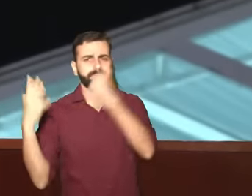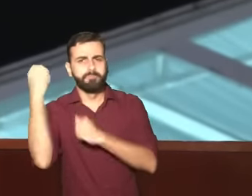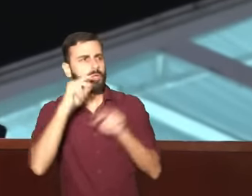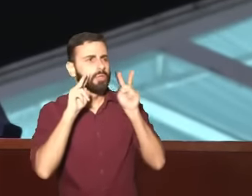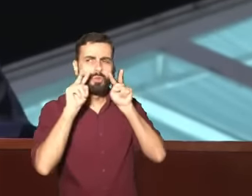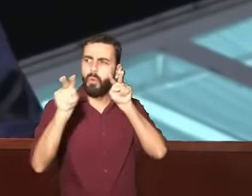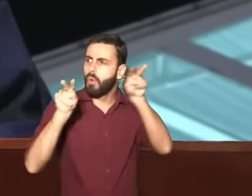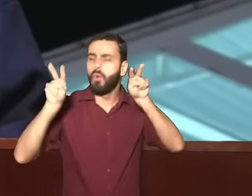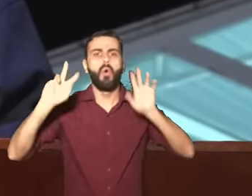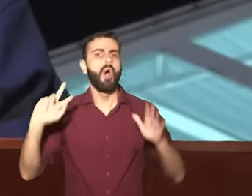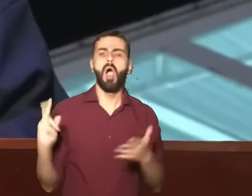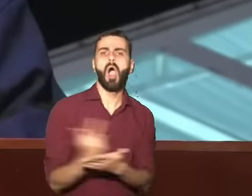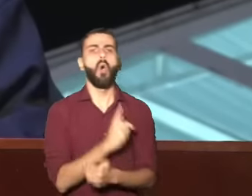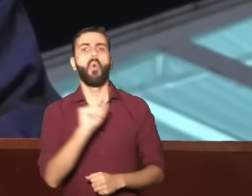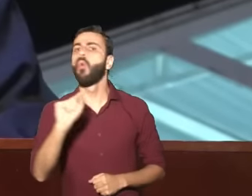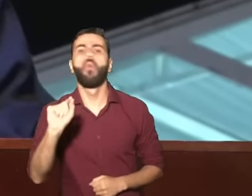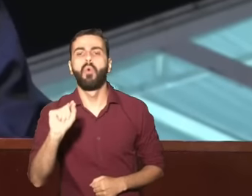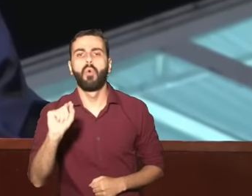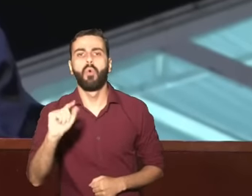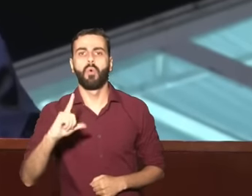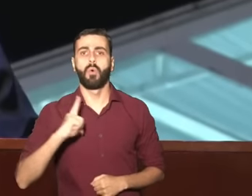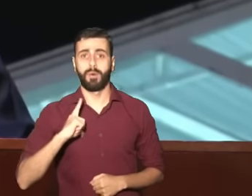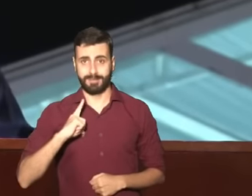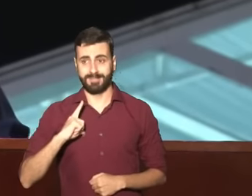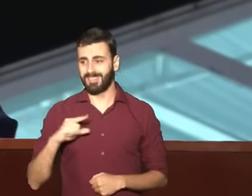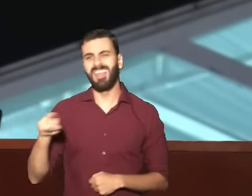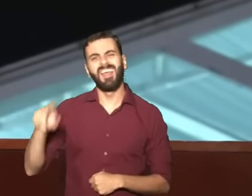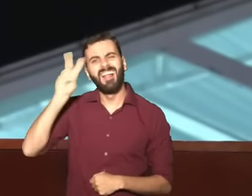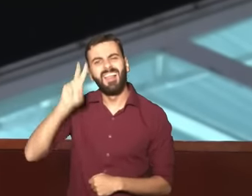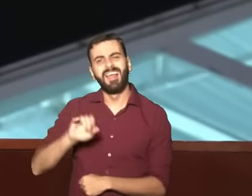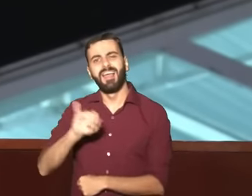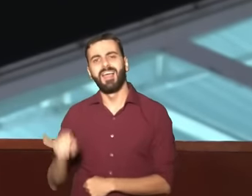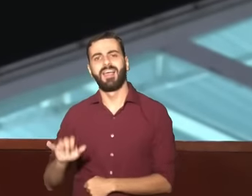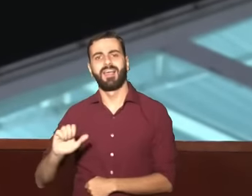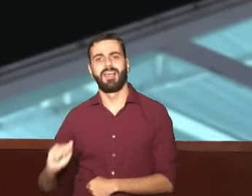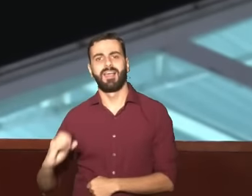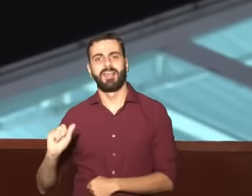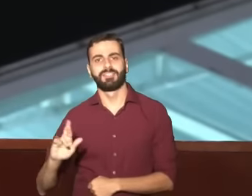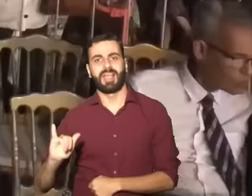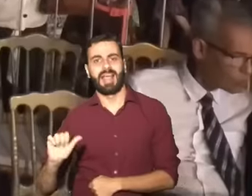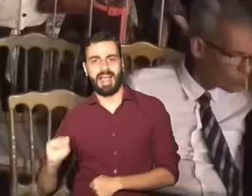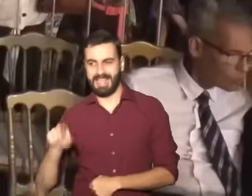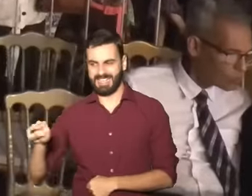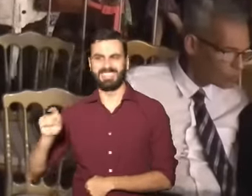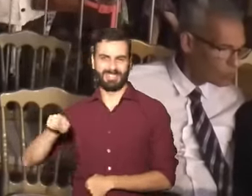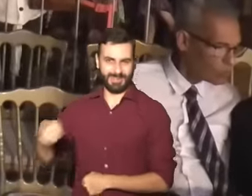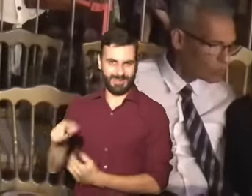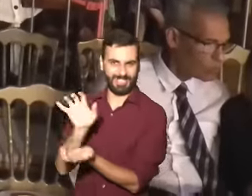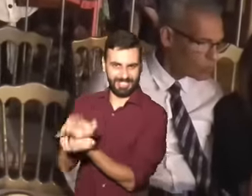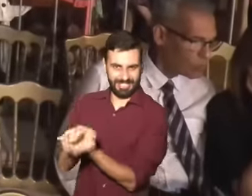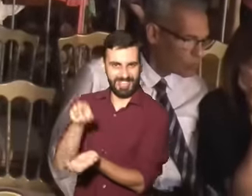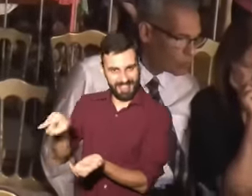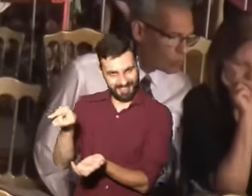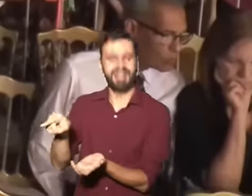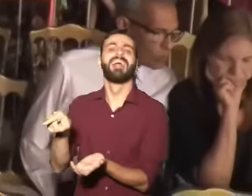fomos surpreendidos pela chegada do Jacarias, esse jacaré simpático que veio para dividir